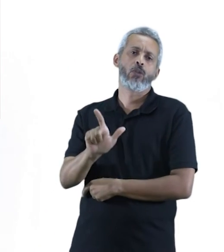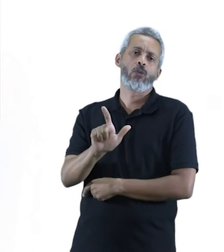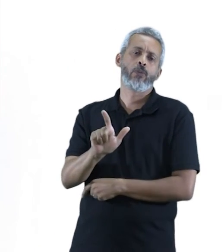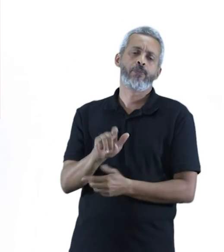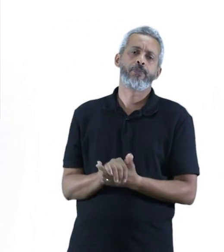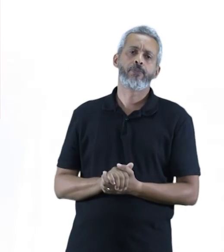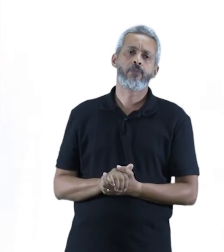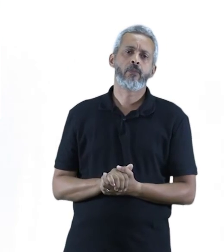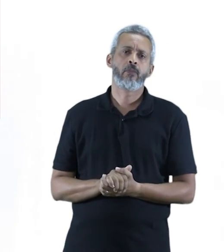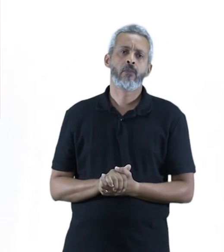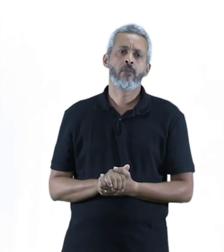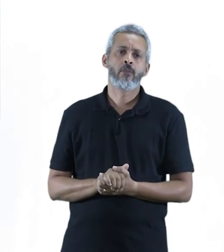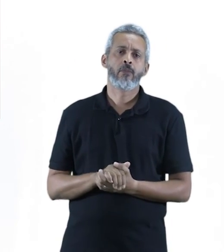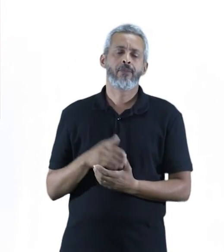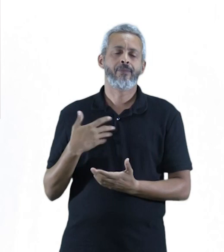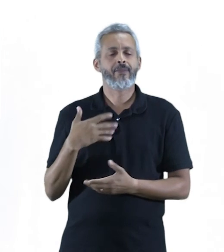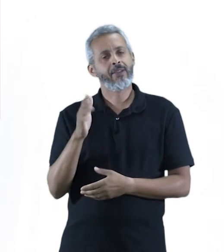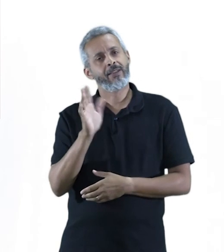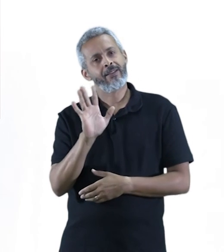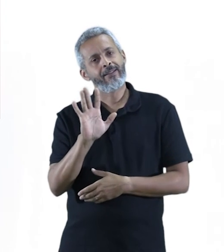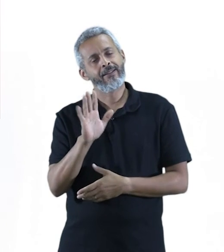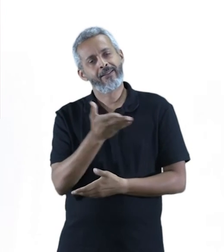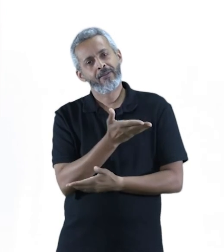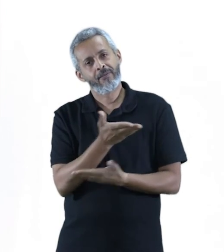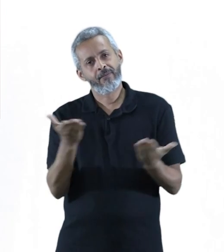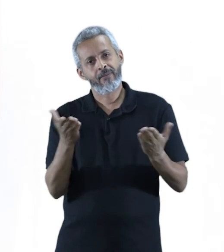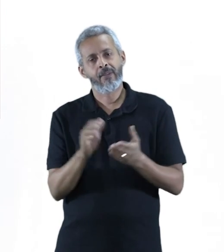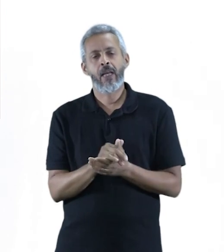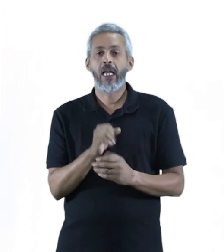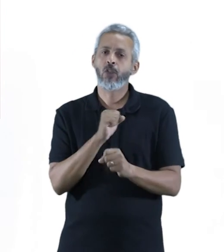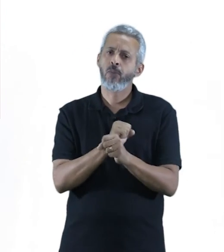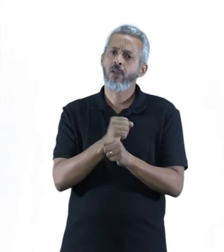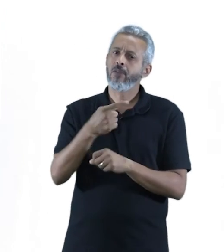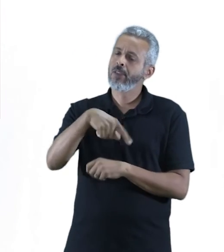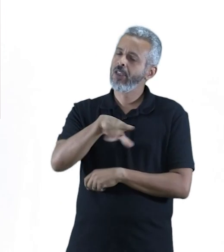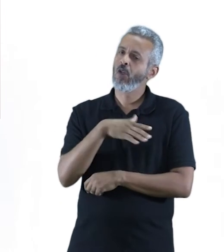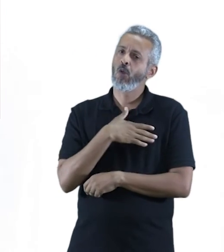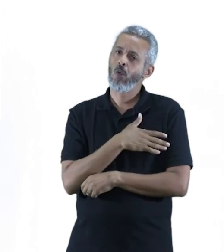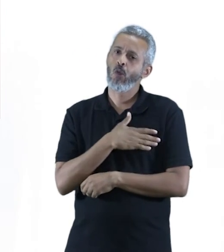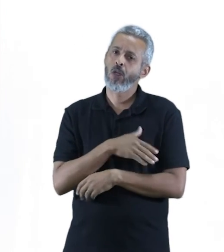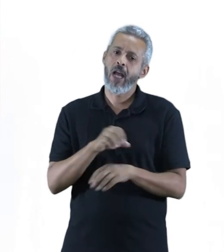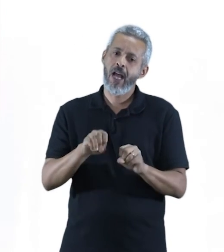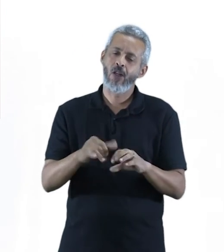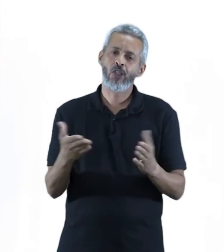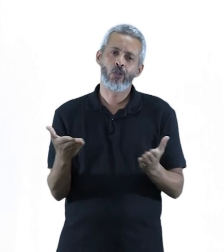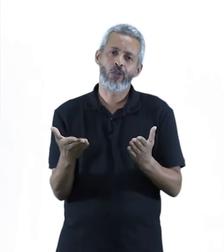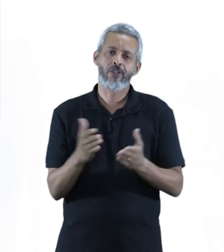litro. Eu me despeço de vocês. Espero